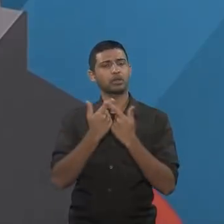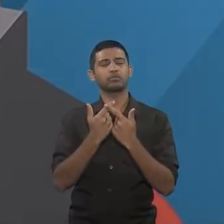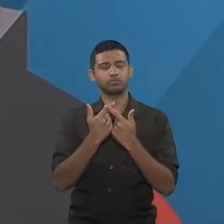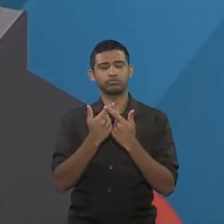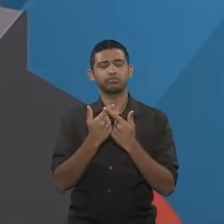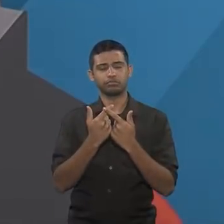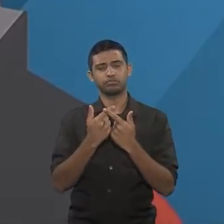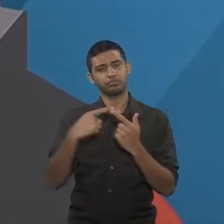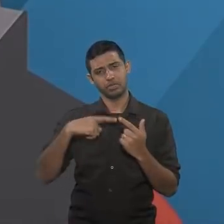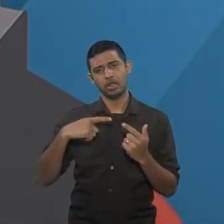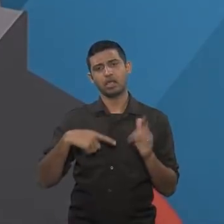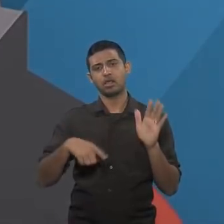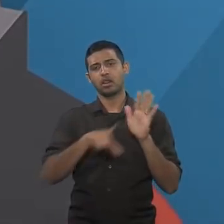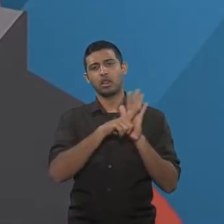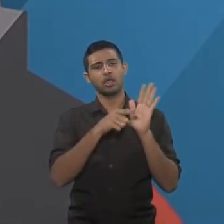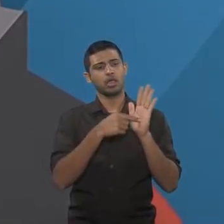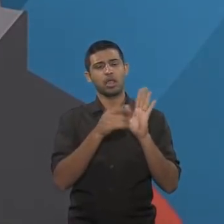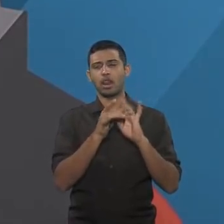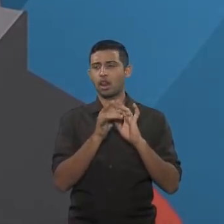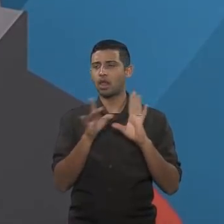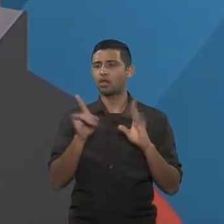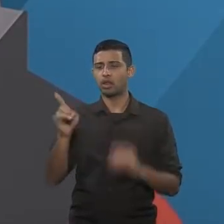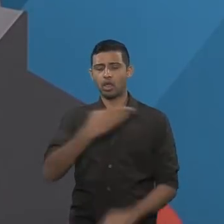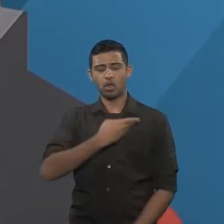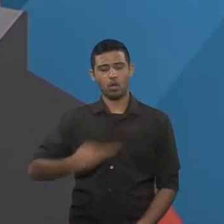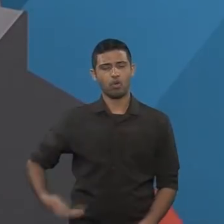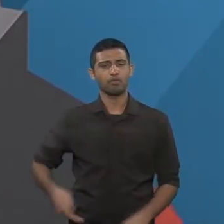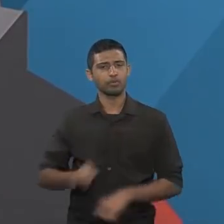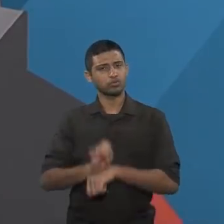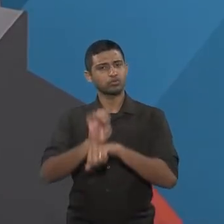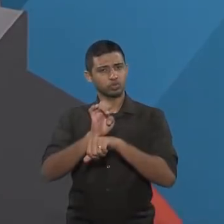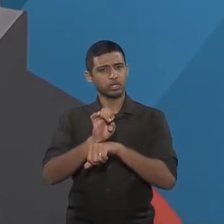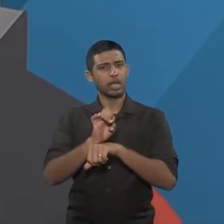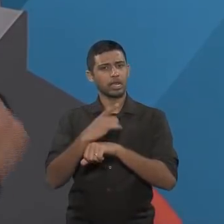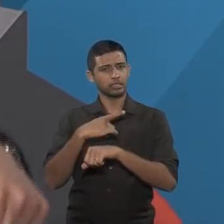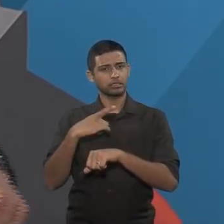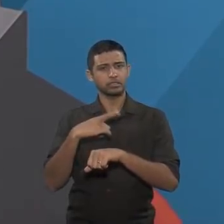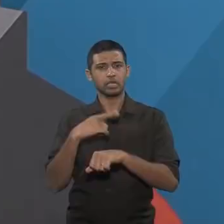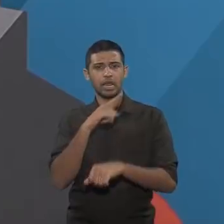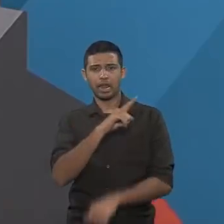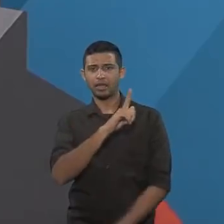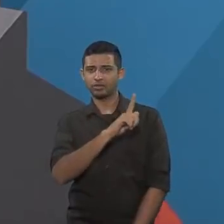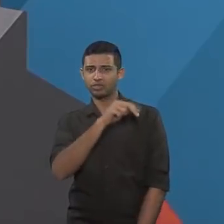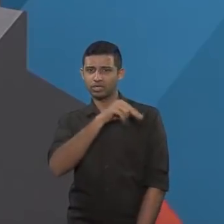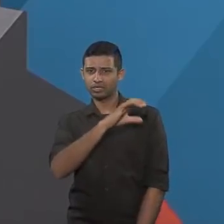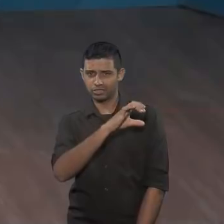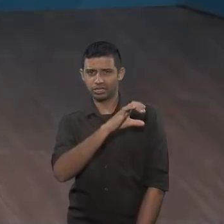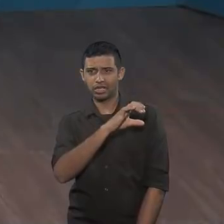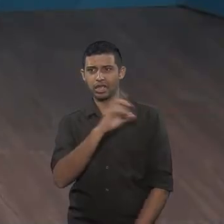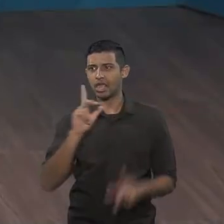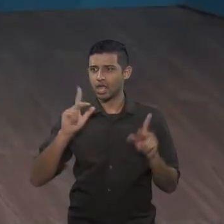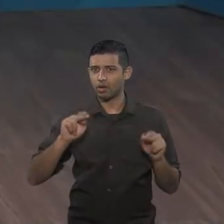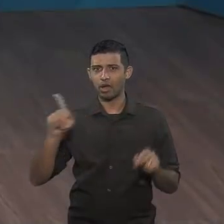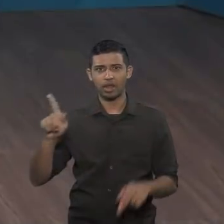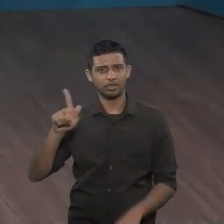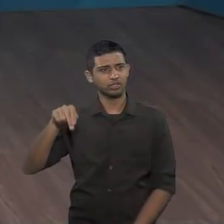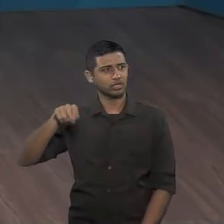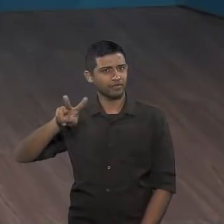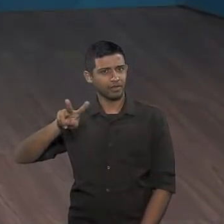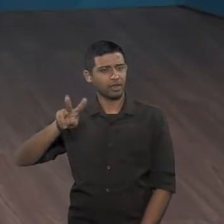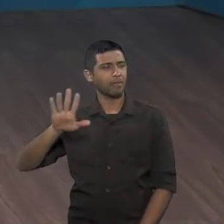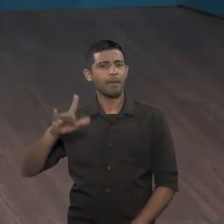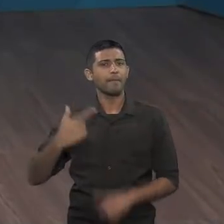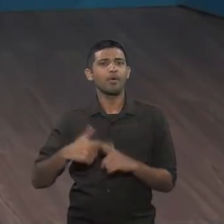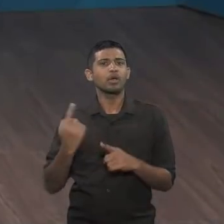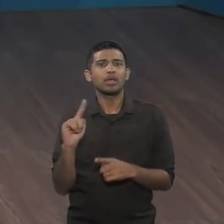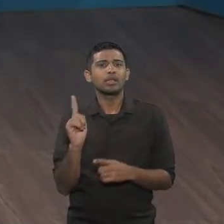casa que autoriza o governo do estado a fazer a compensação para o gás comprimido ser o mesmo preço do GNV. E por que